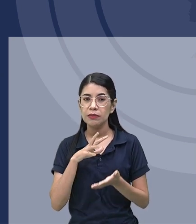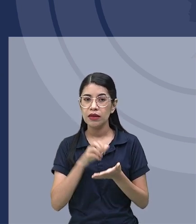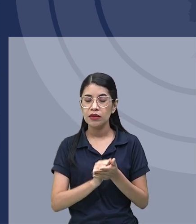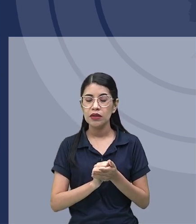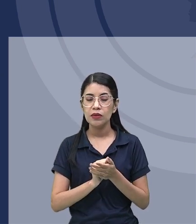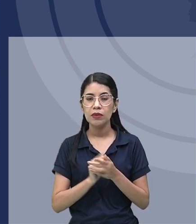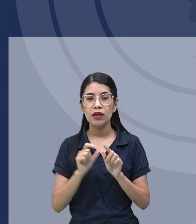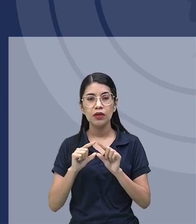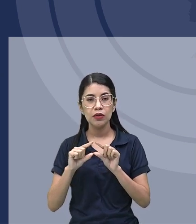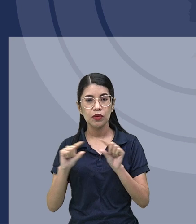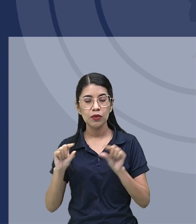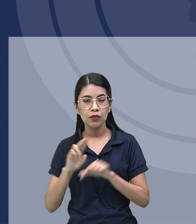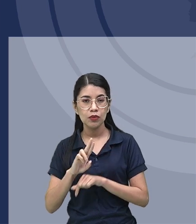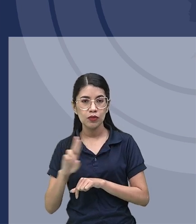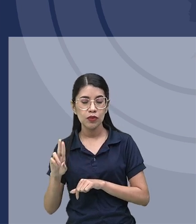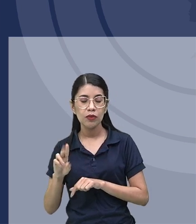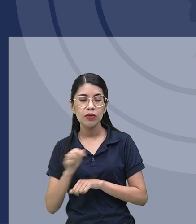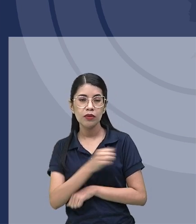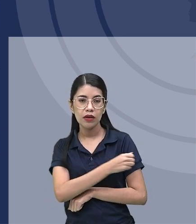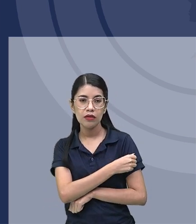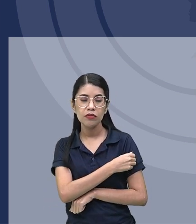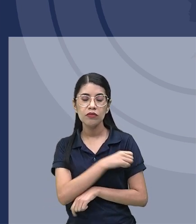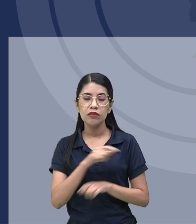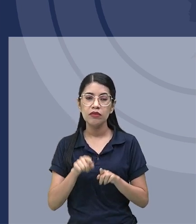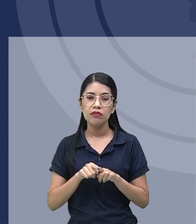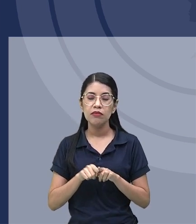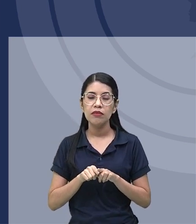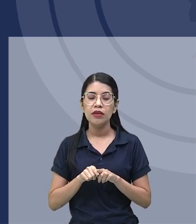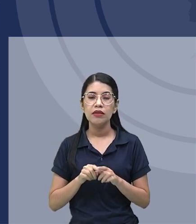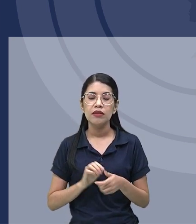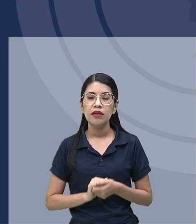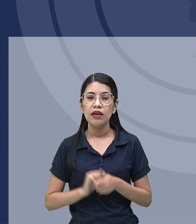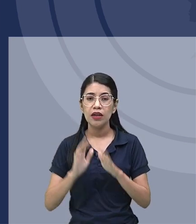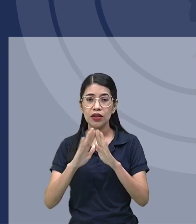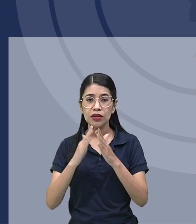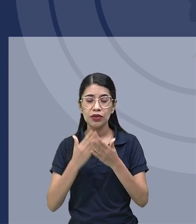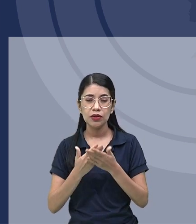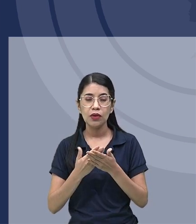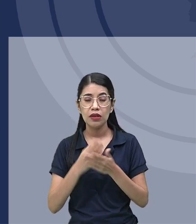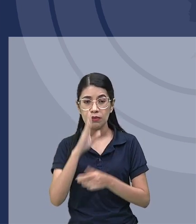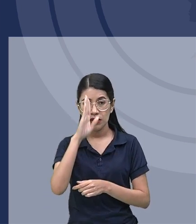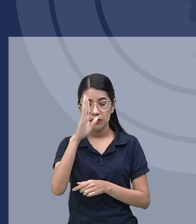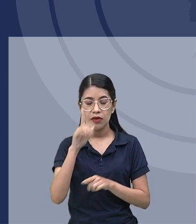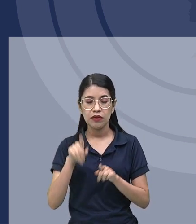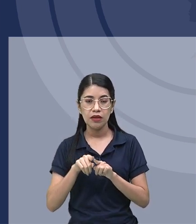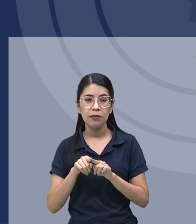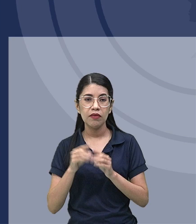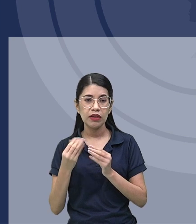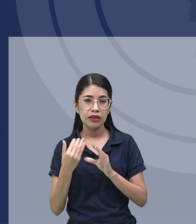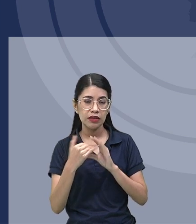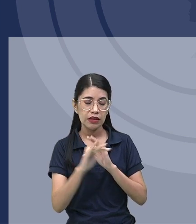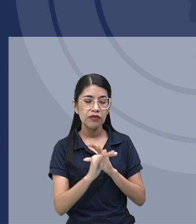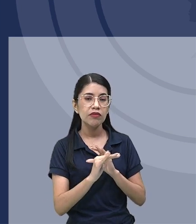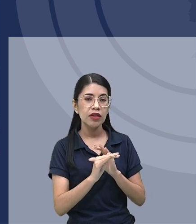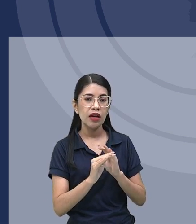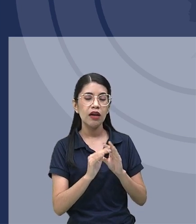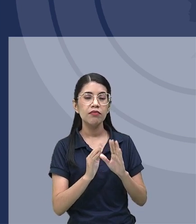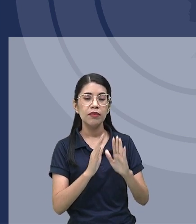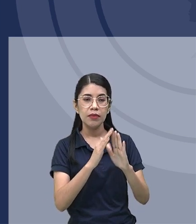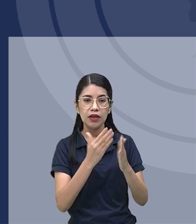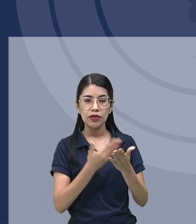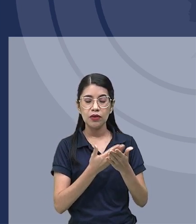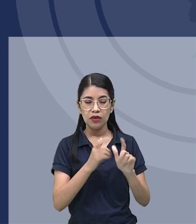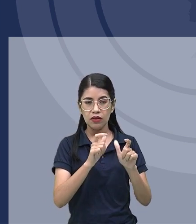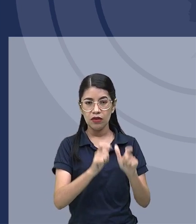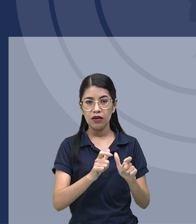do aluno, né? Que vocês vão receber lá da escola matriz, essa matrícula e o nome completinho do aluno. Ela vai ser colocada